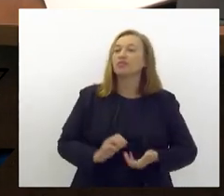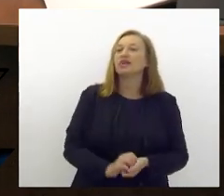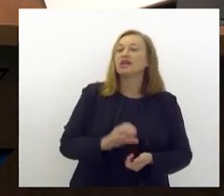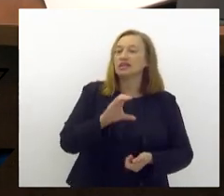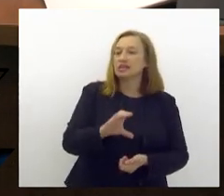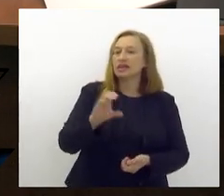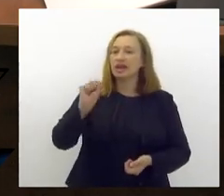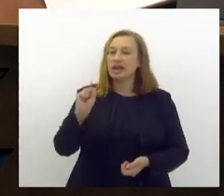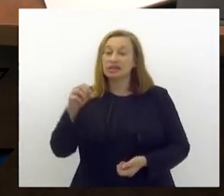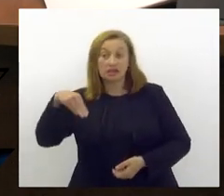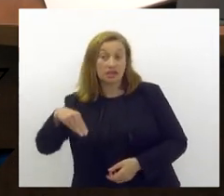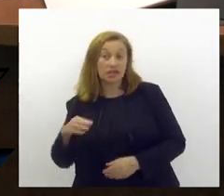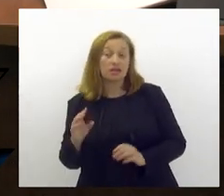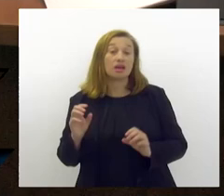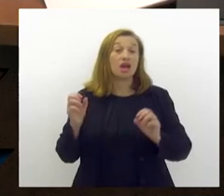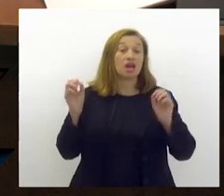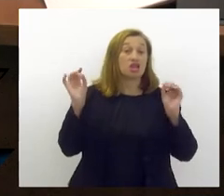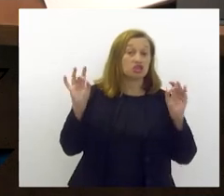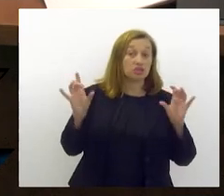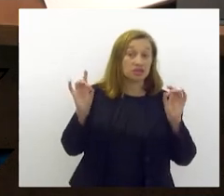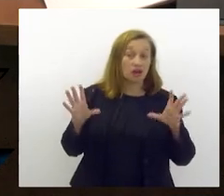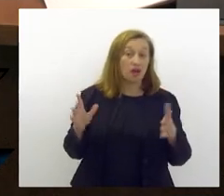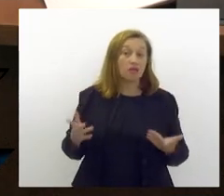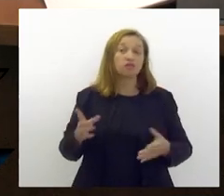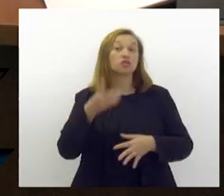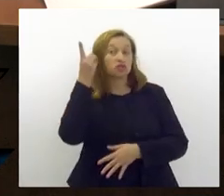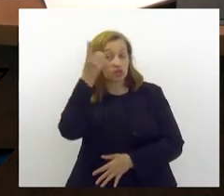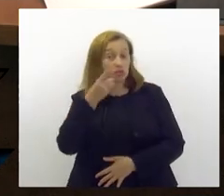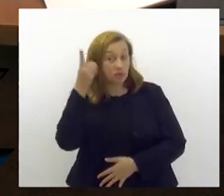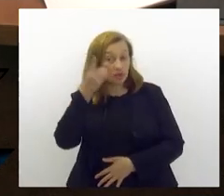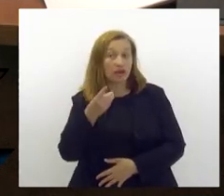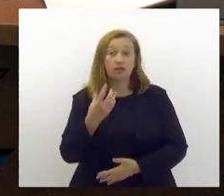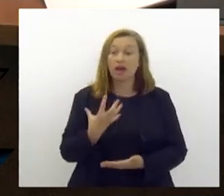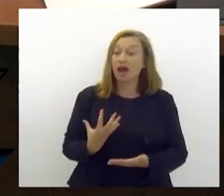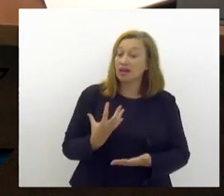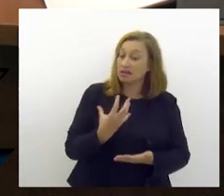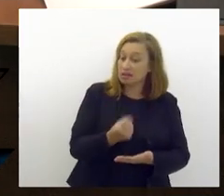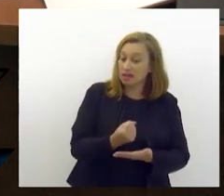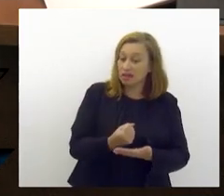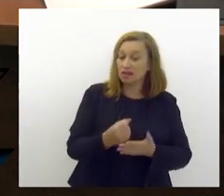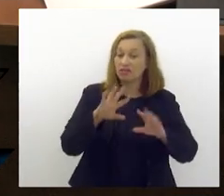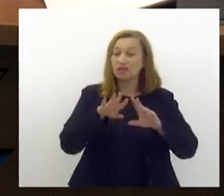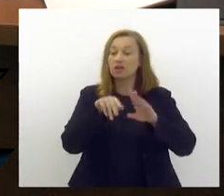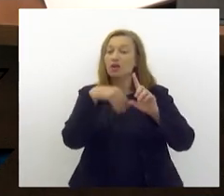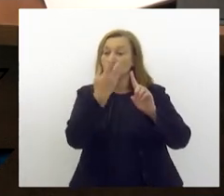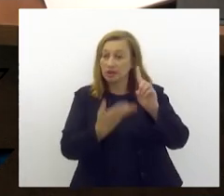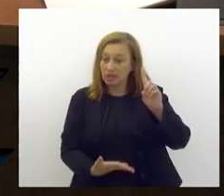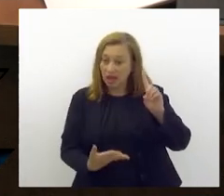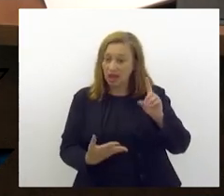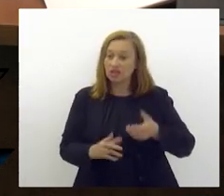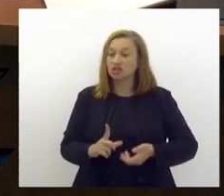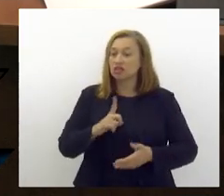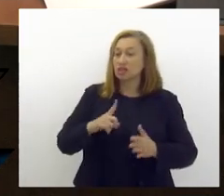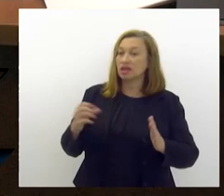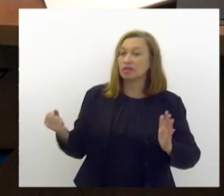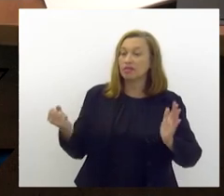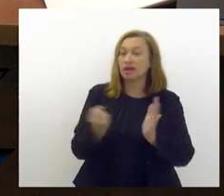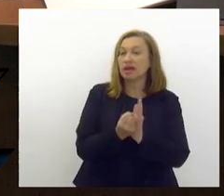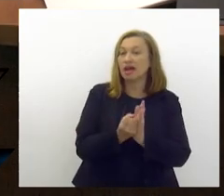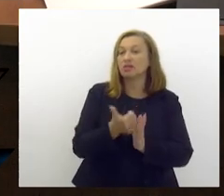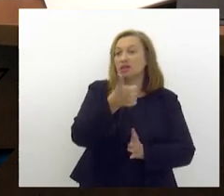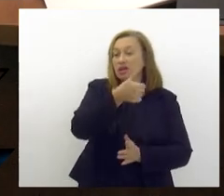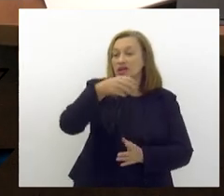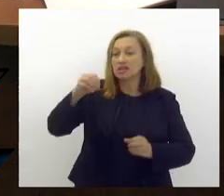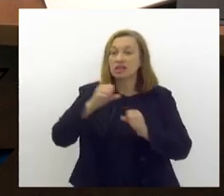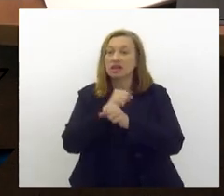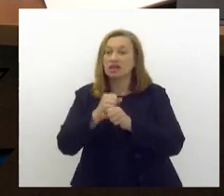CSN em especial. E os deputados acertam ao fazer essa homenagem quando a gente tem aí marcado o centenário